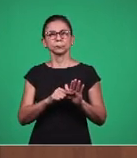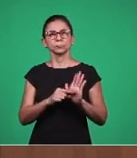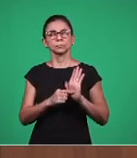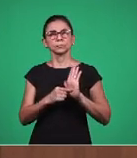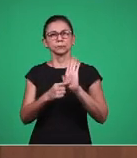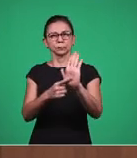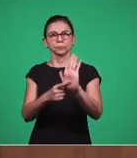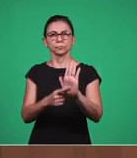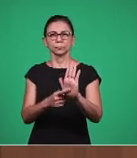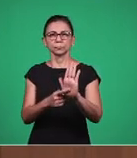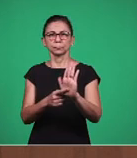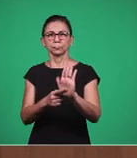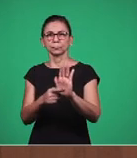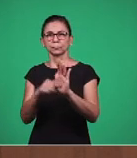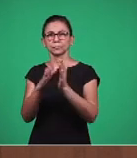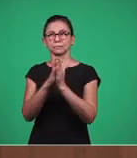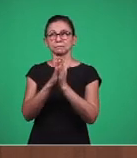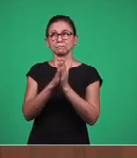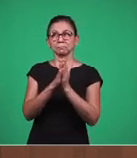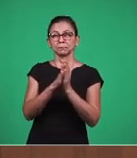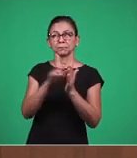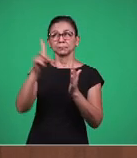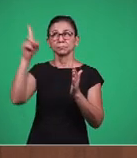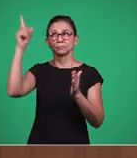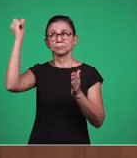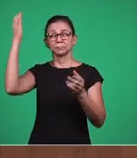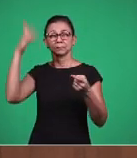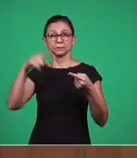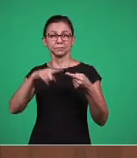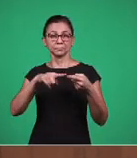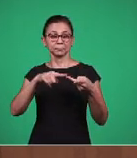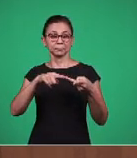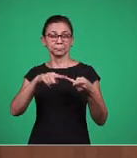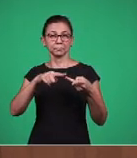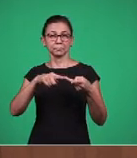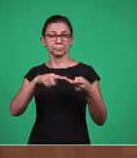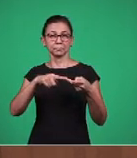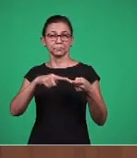palavra revelada. Não tem eu. Olha aqui.